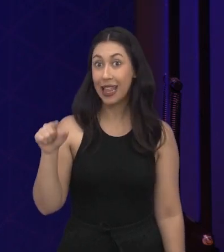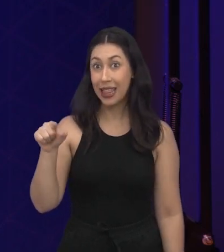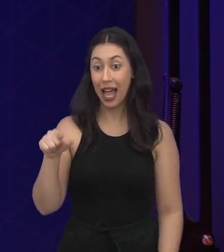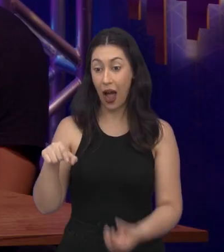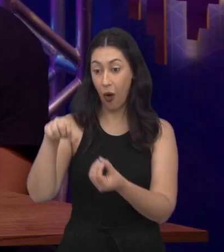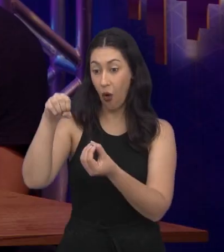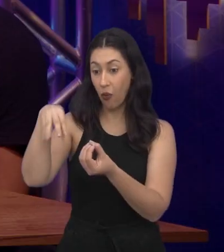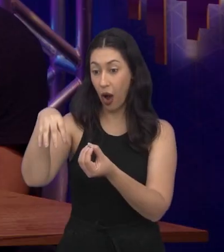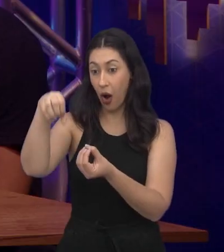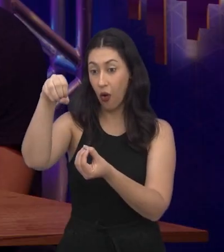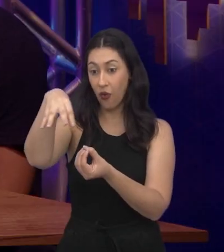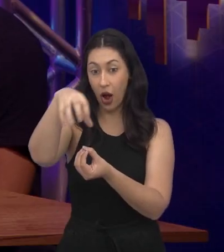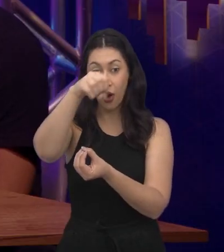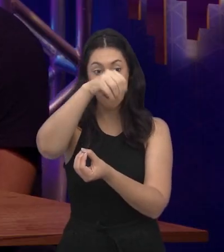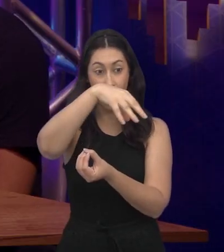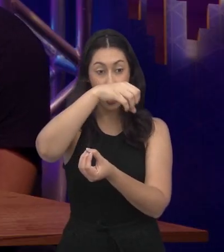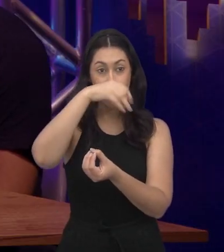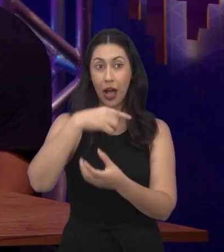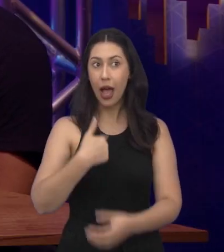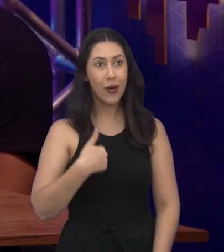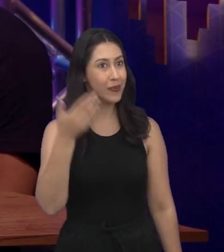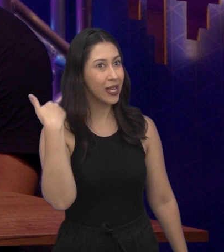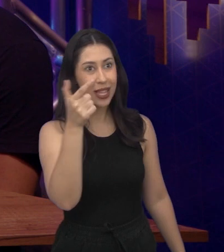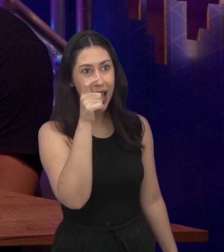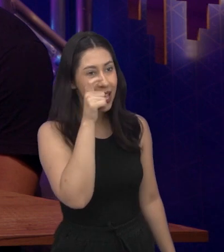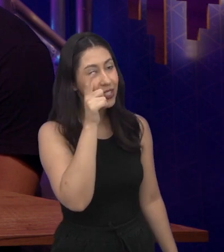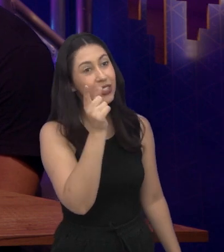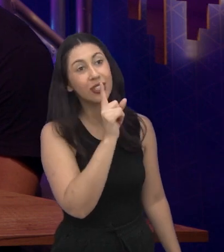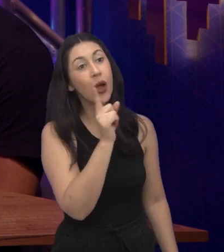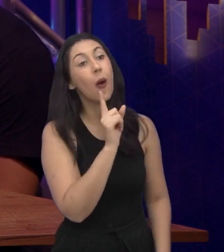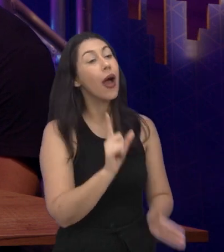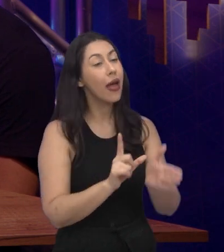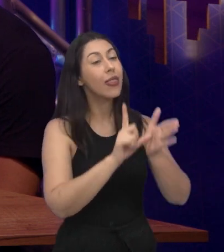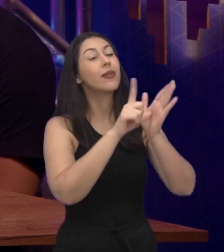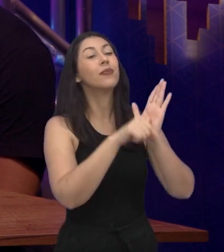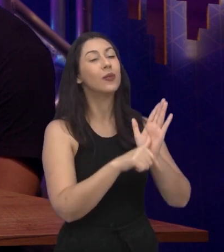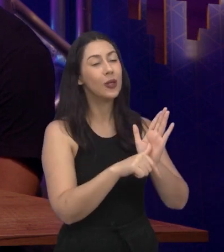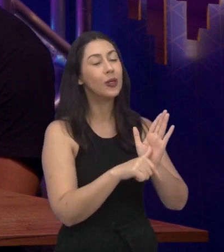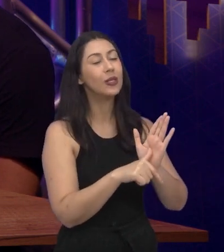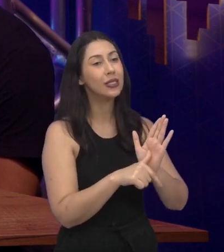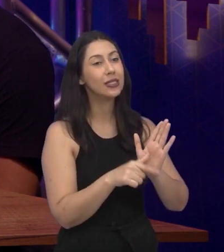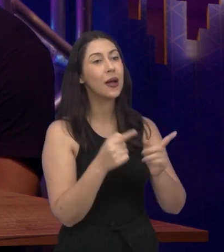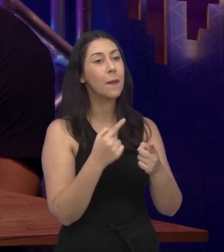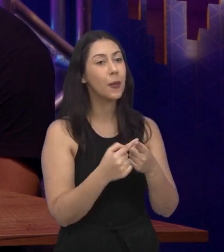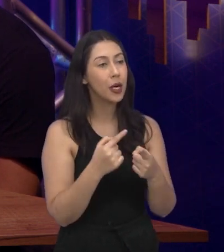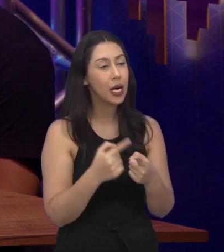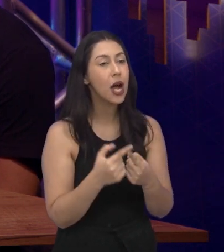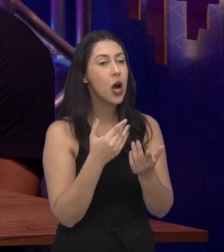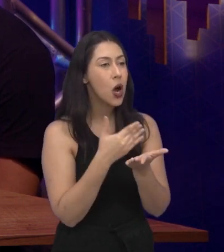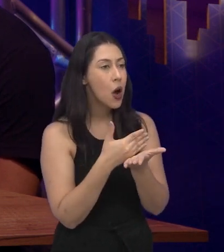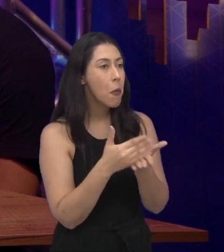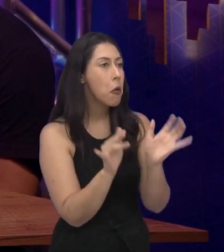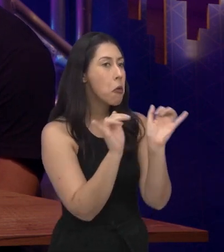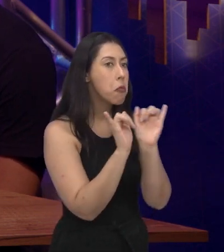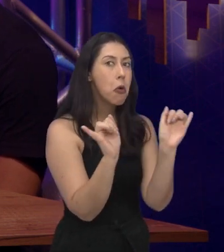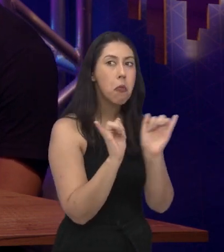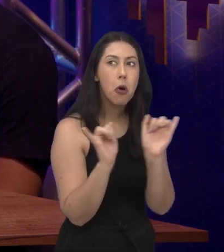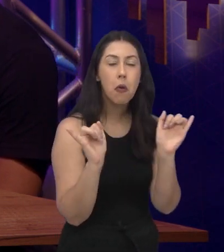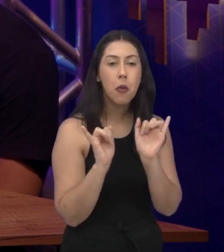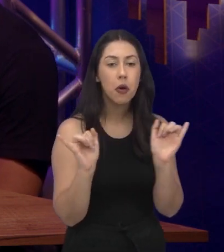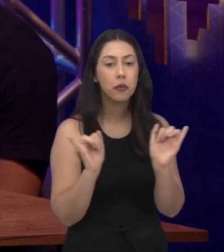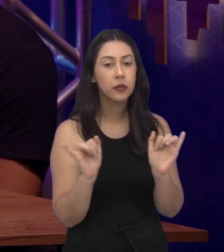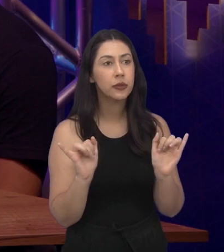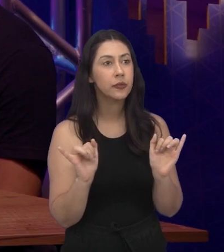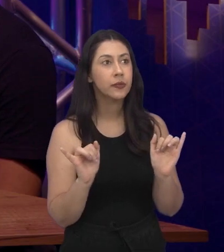O fungo lá tomando conta da... E eu não tinha assistido The Last of Us, eu fui assistir depois de toda essa